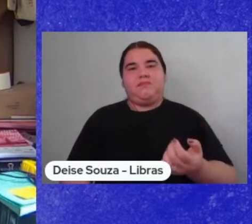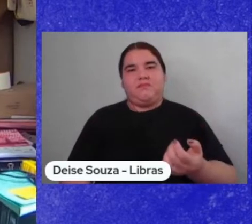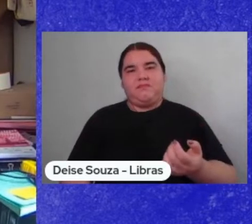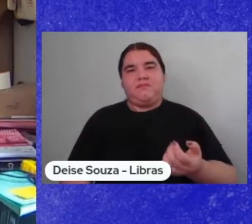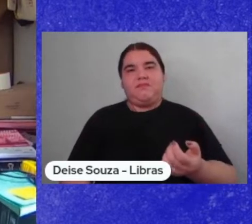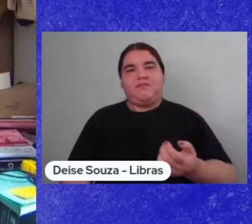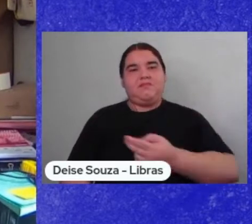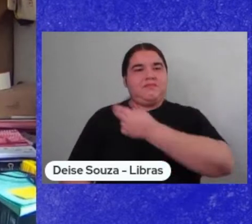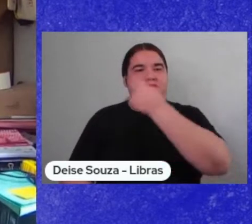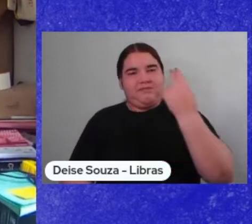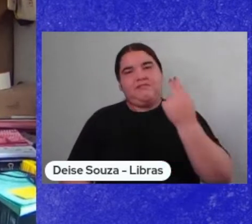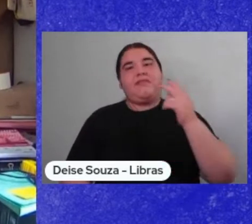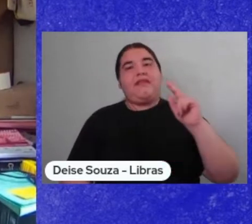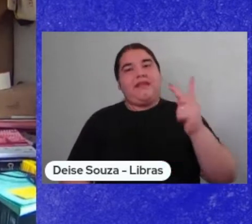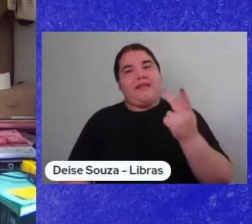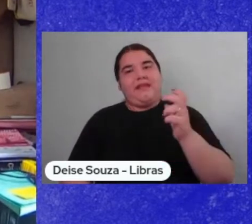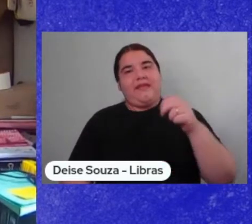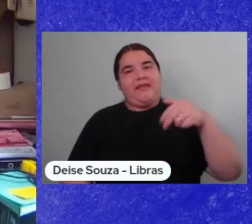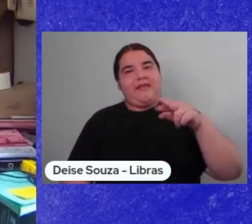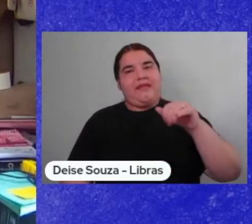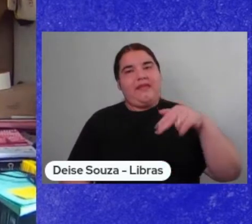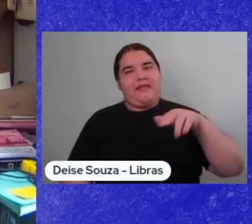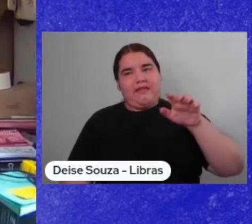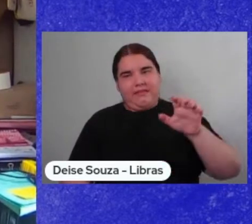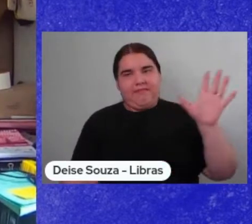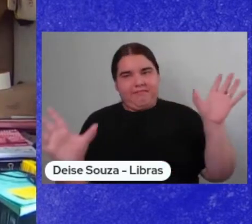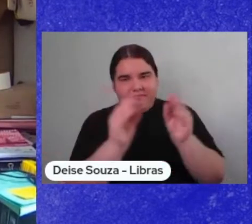Eu me chamo Henrique Arruda. Acho que é mais ou menos isso, né?